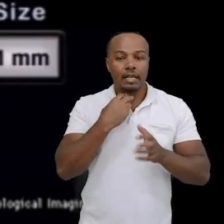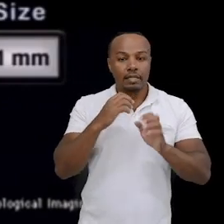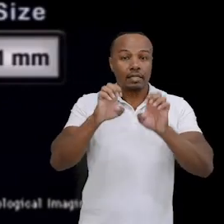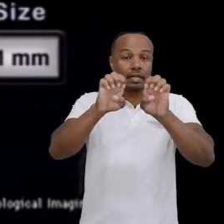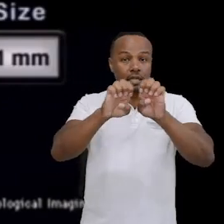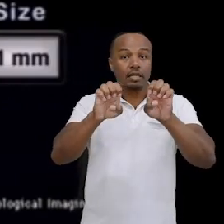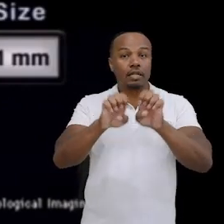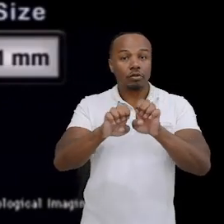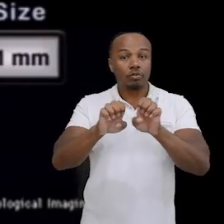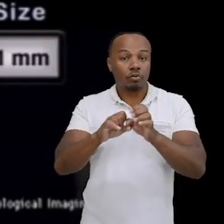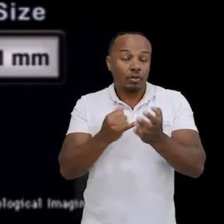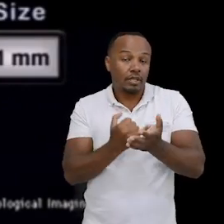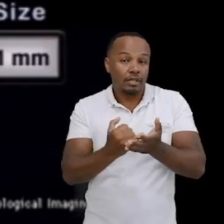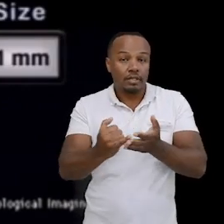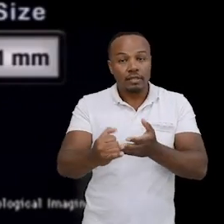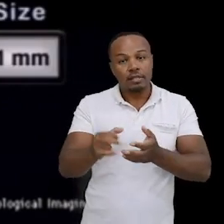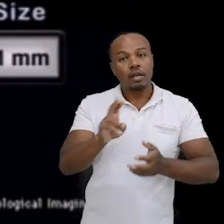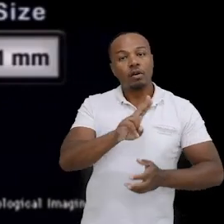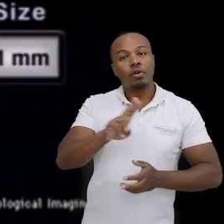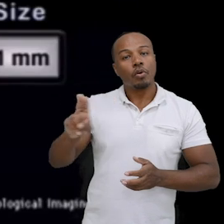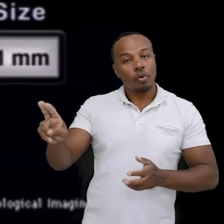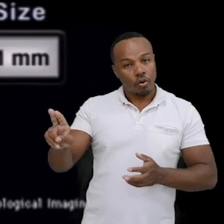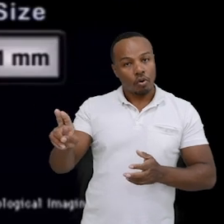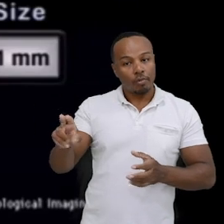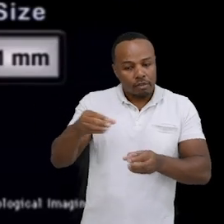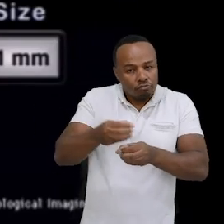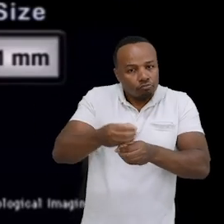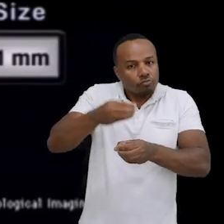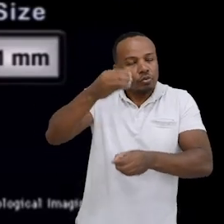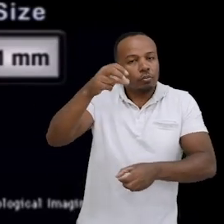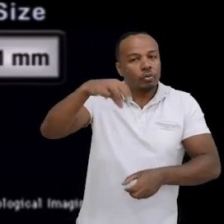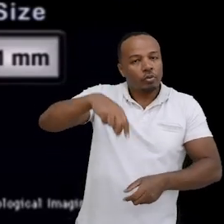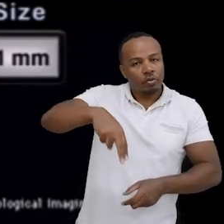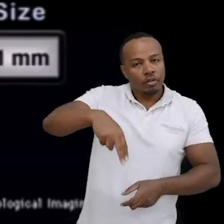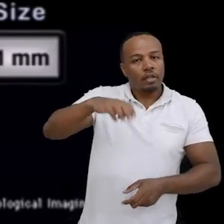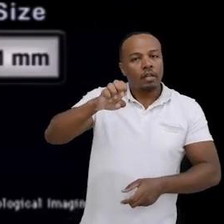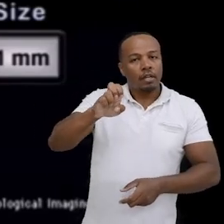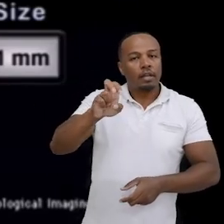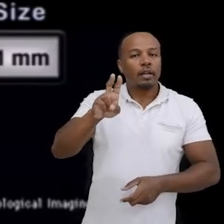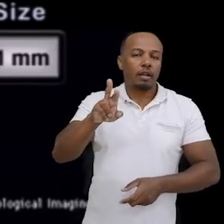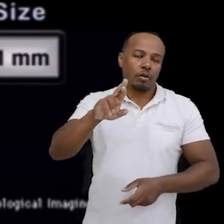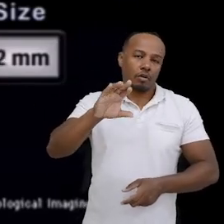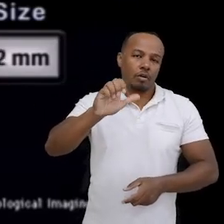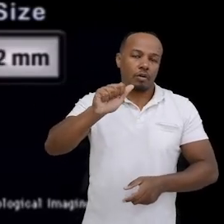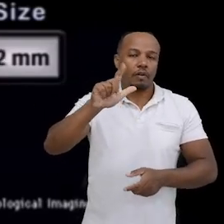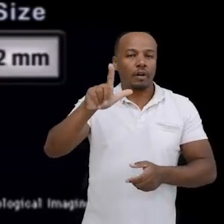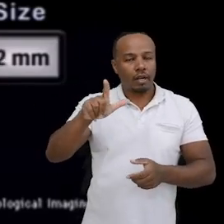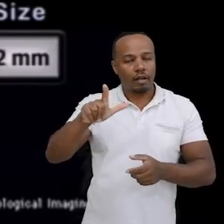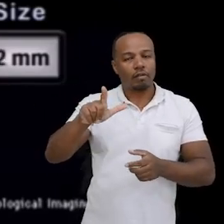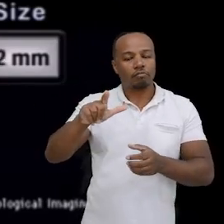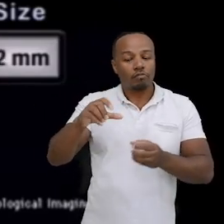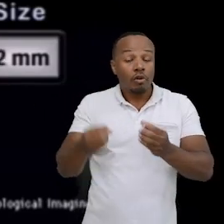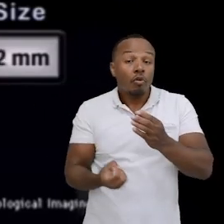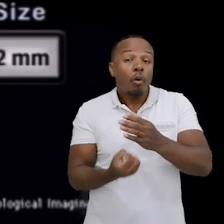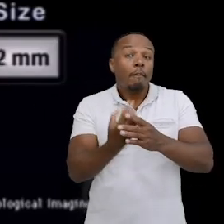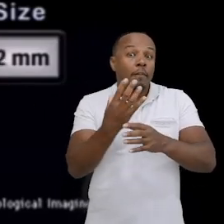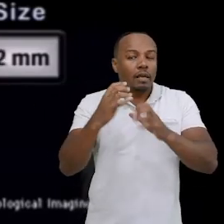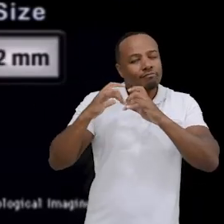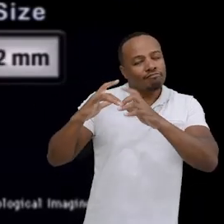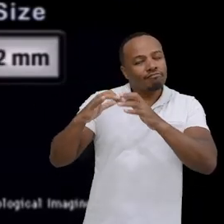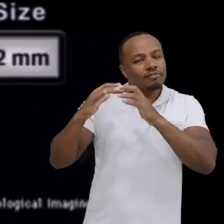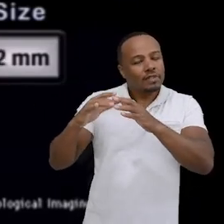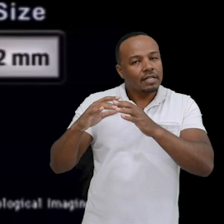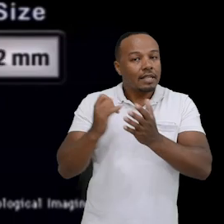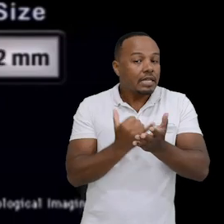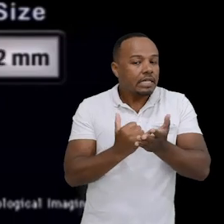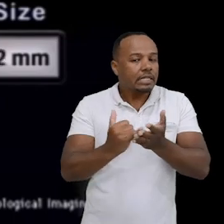nós chamamos de tubo neural. Dentro dele, o processo de iniciação do cérebro começa. Ele inicia por